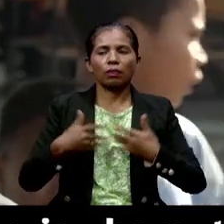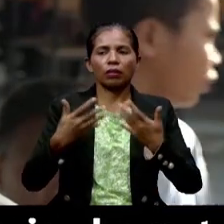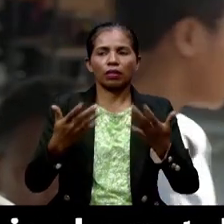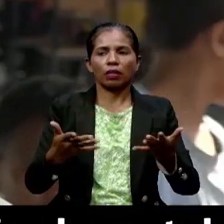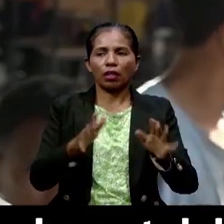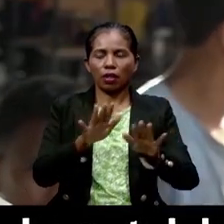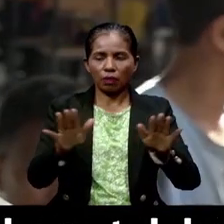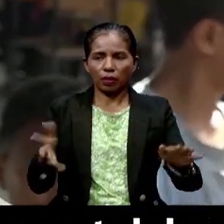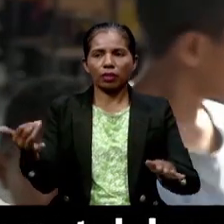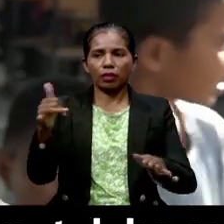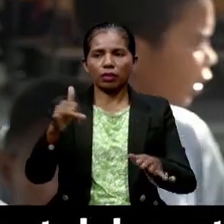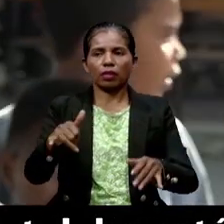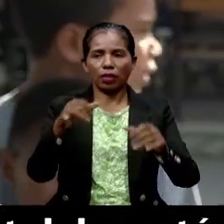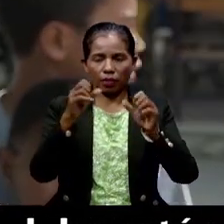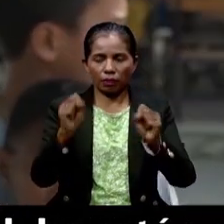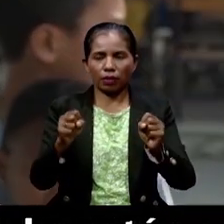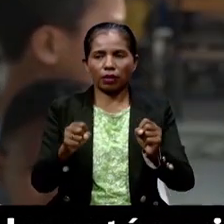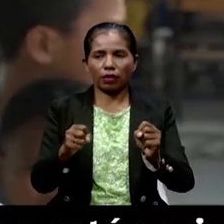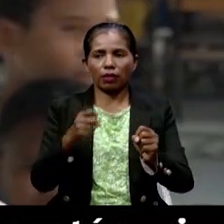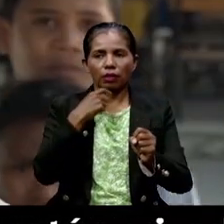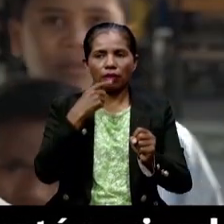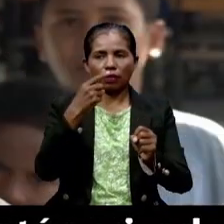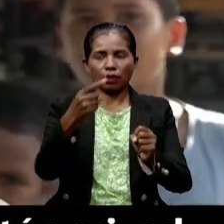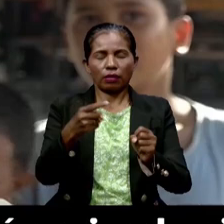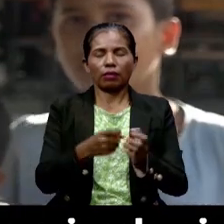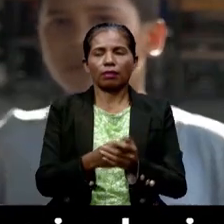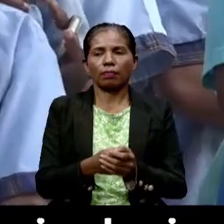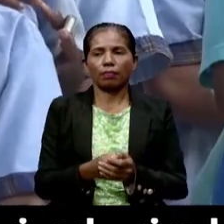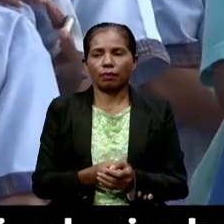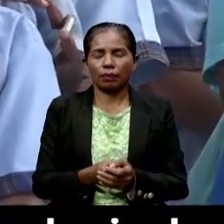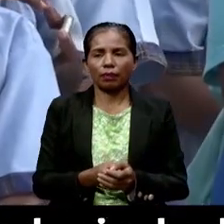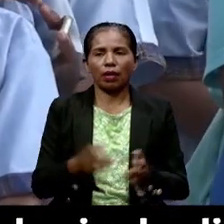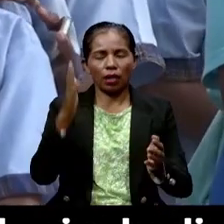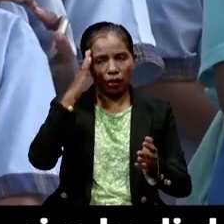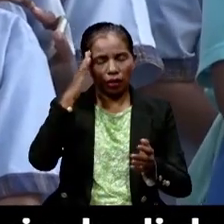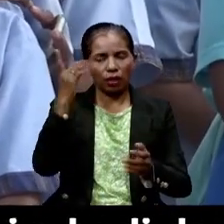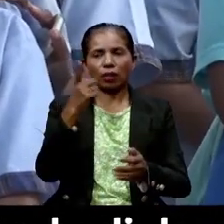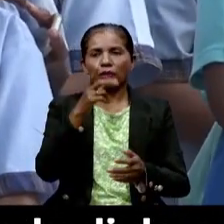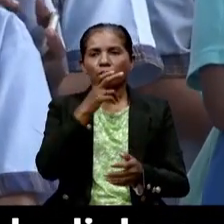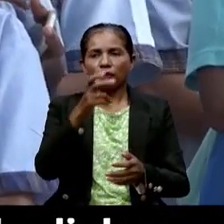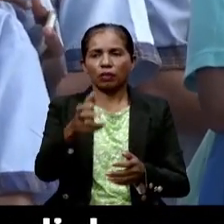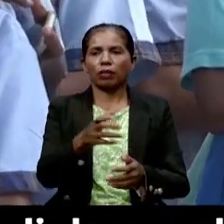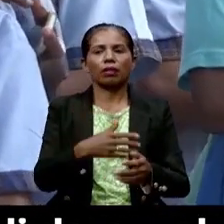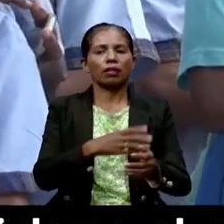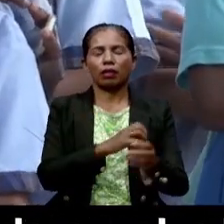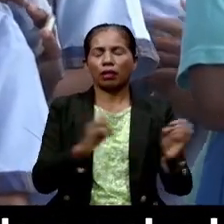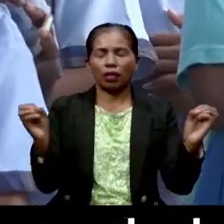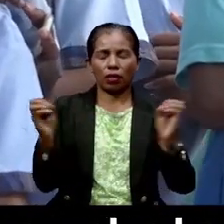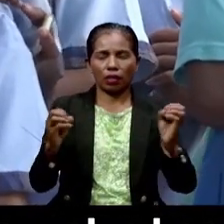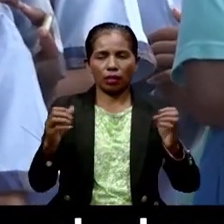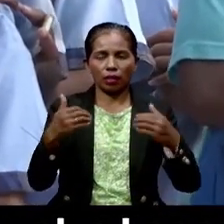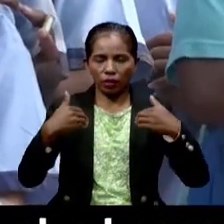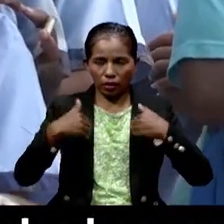alabar que sira bele, habita, que era serania, conhecimento da língua. Já lá ruma menos, ba iha, materiais